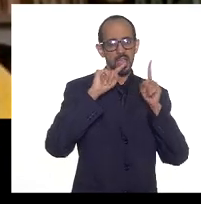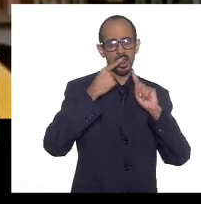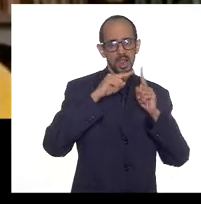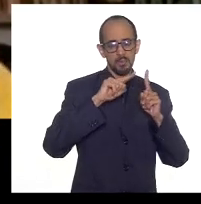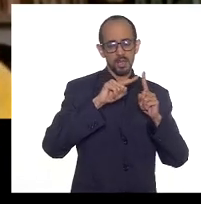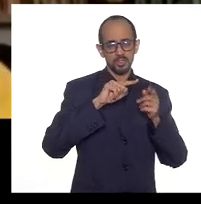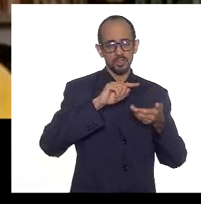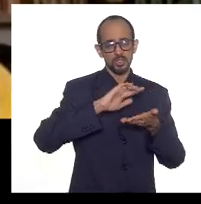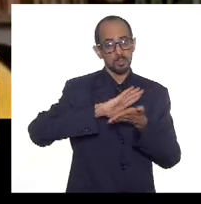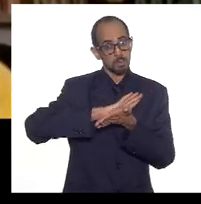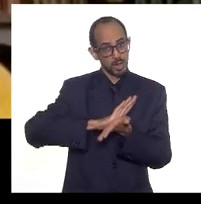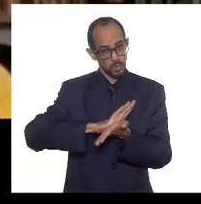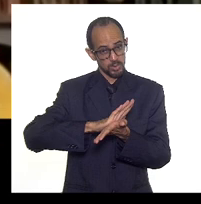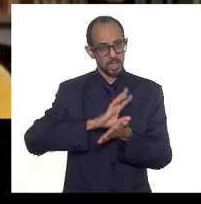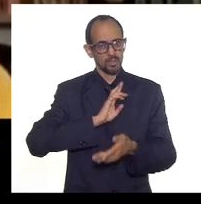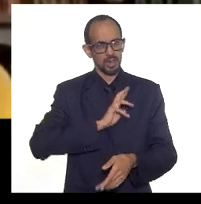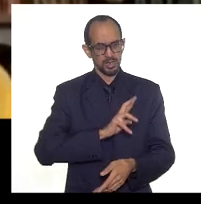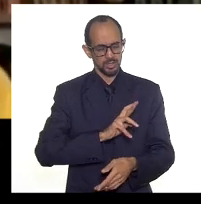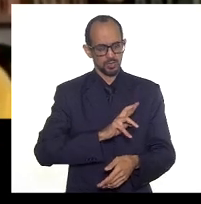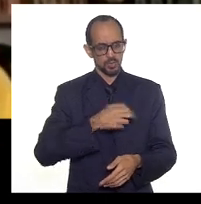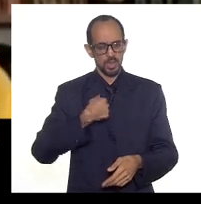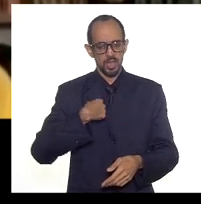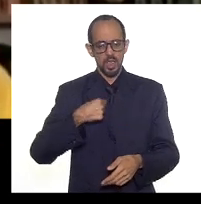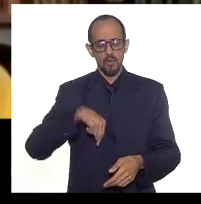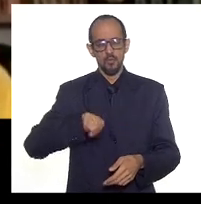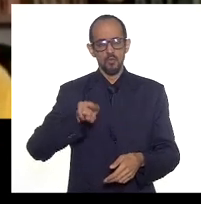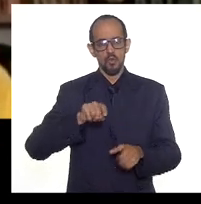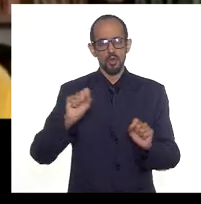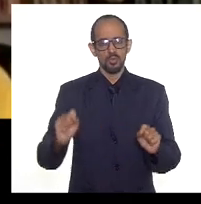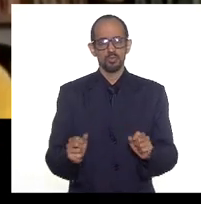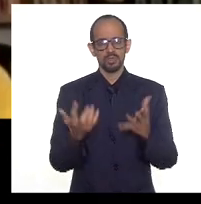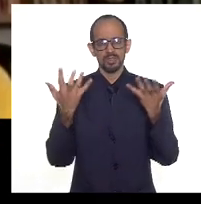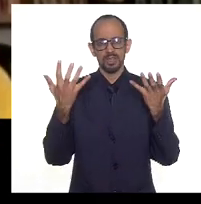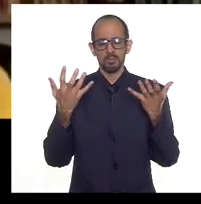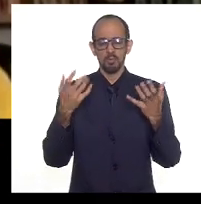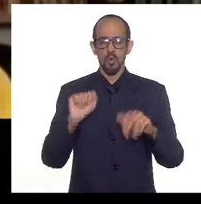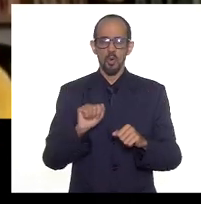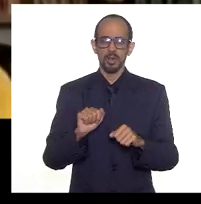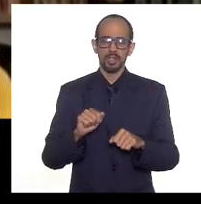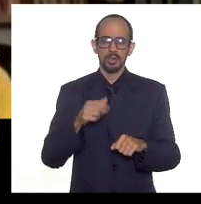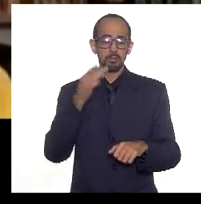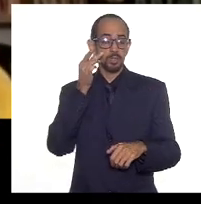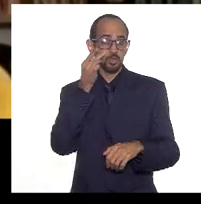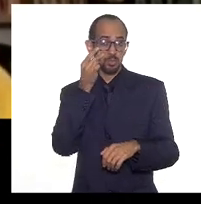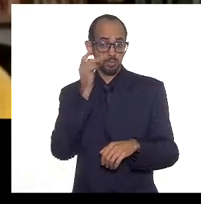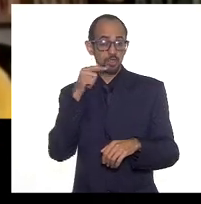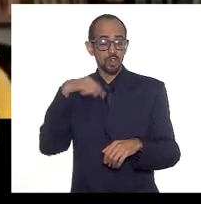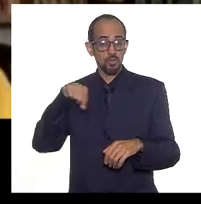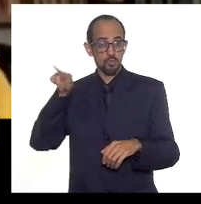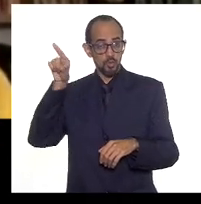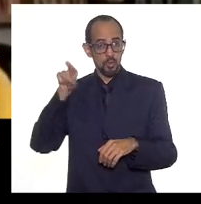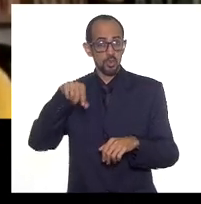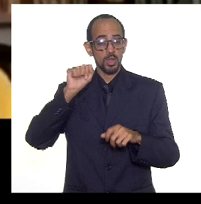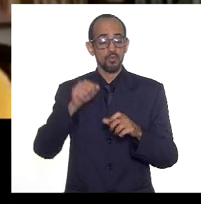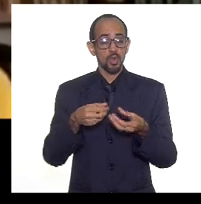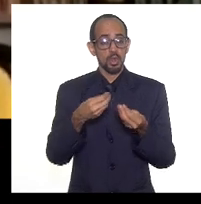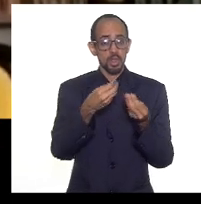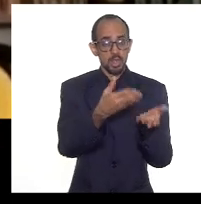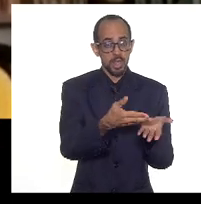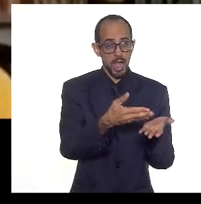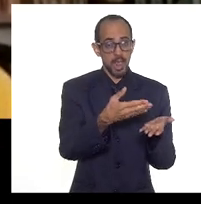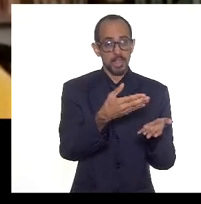uma cerimônia na qual eu estive presente, em que foram entregues alvarás de